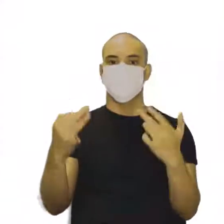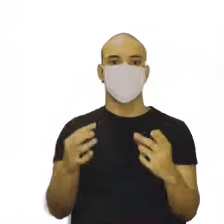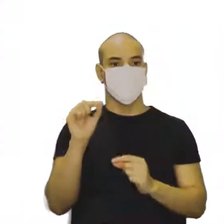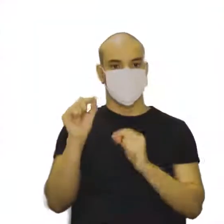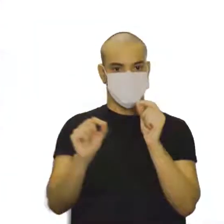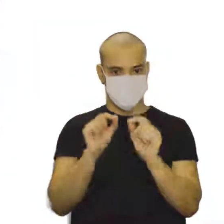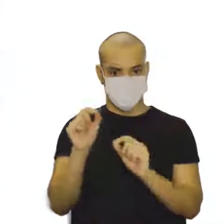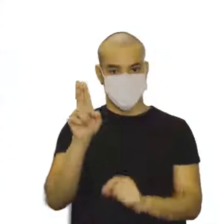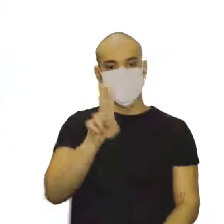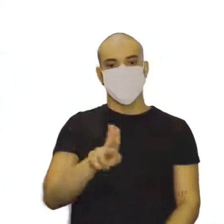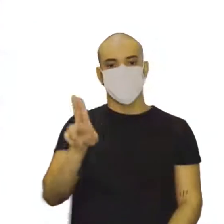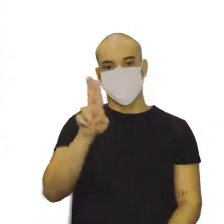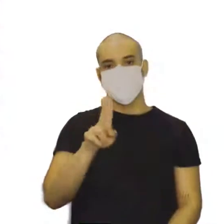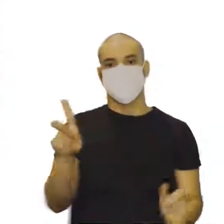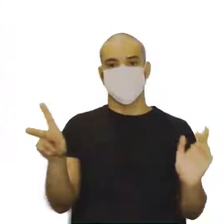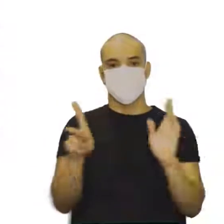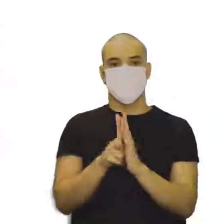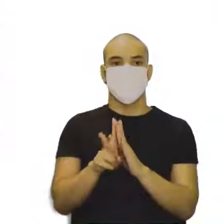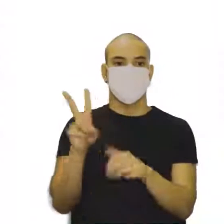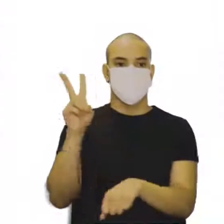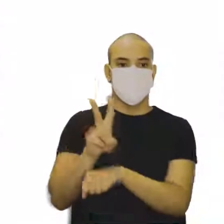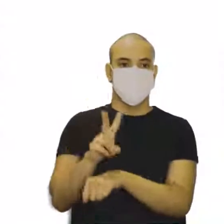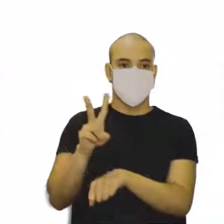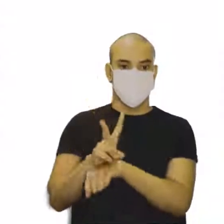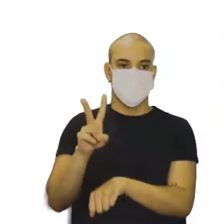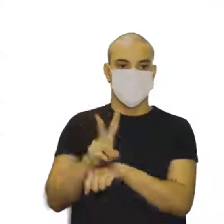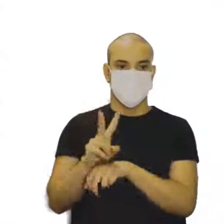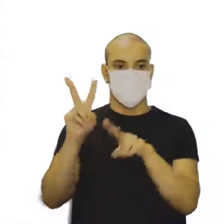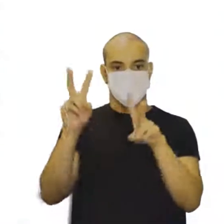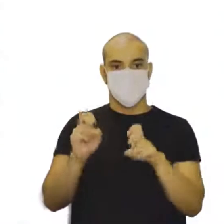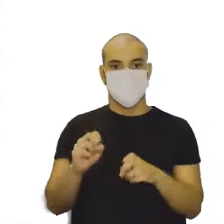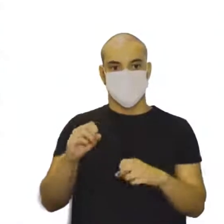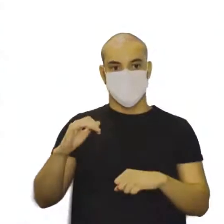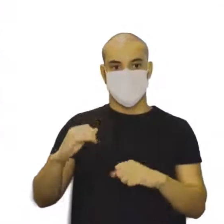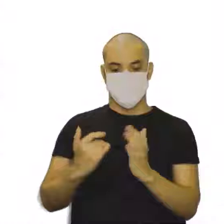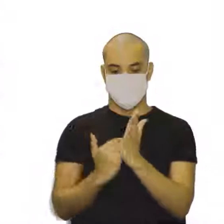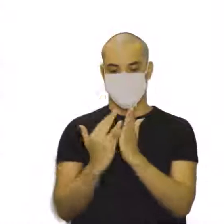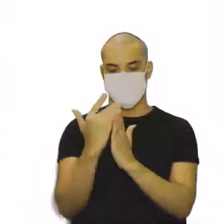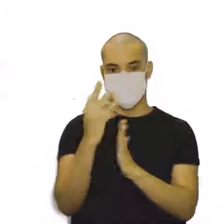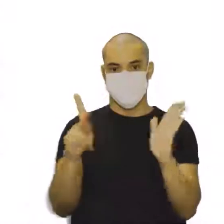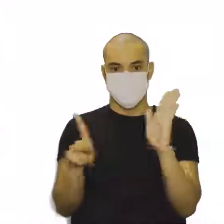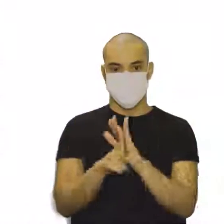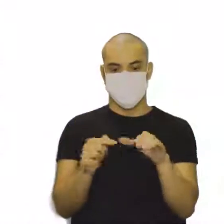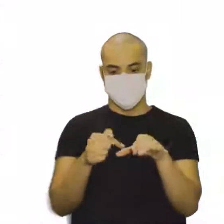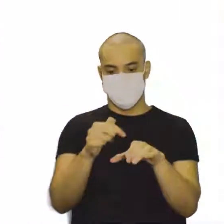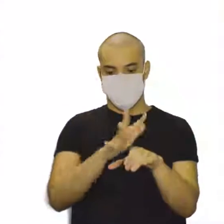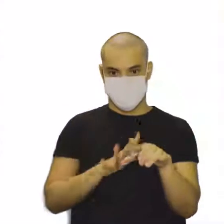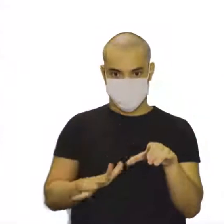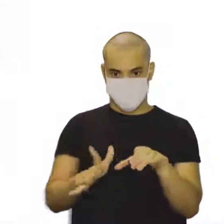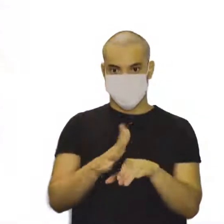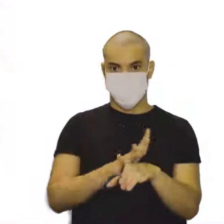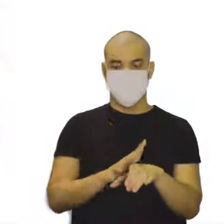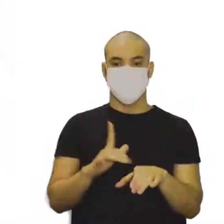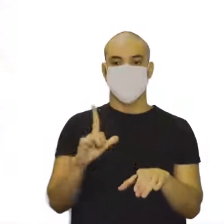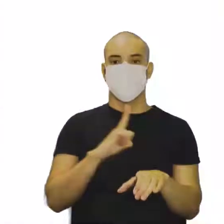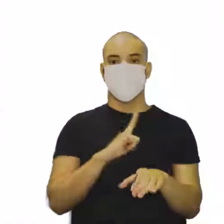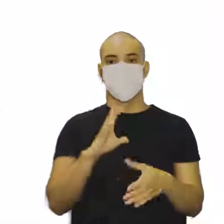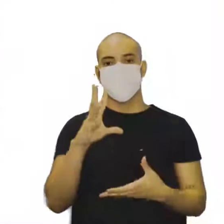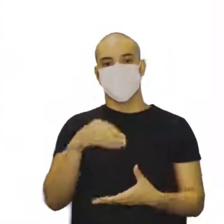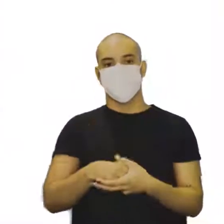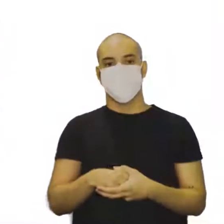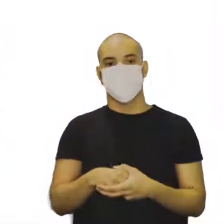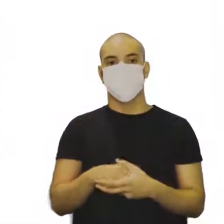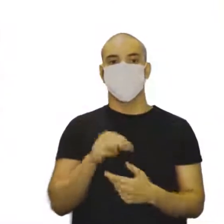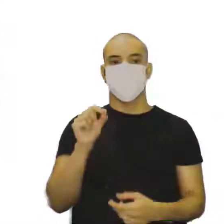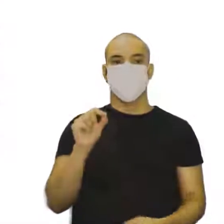o fusível é um dispositivo de proteção contra sobrecorrente em circuitos. Consiste